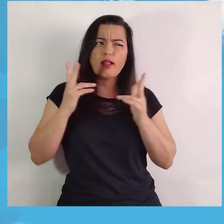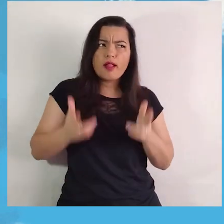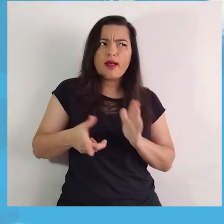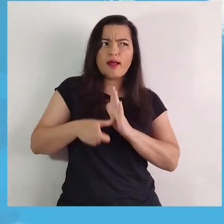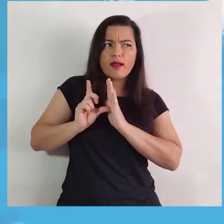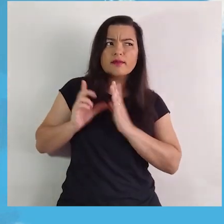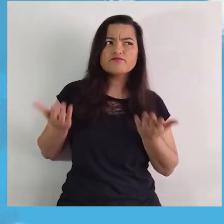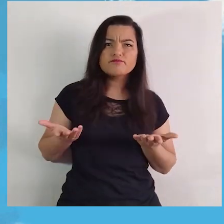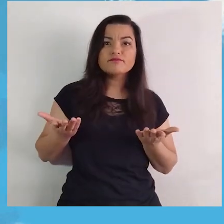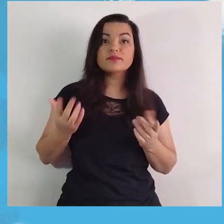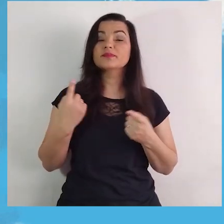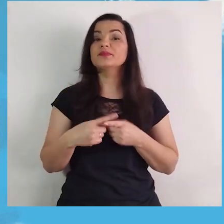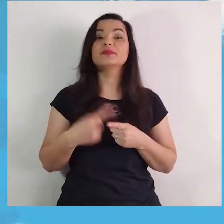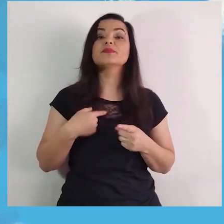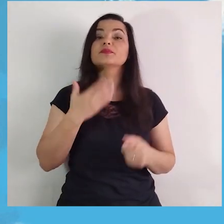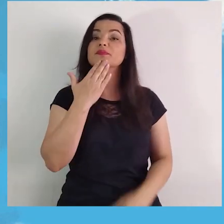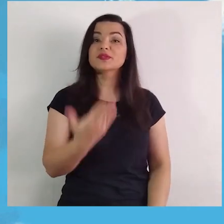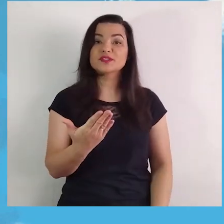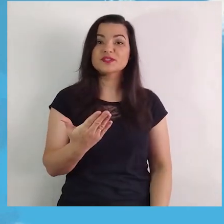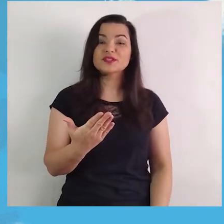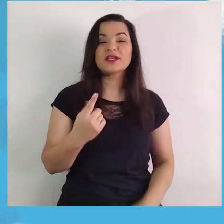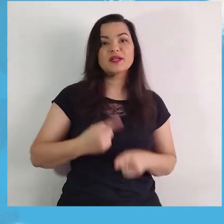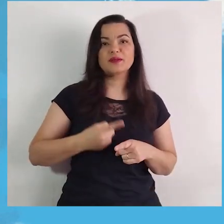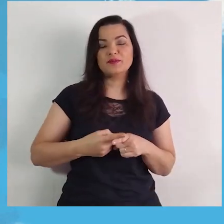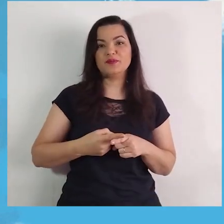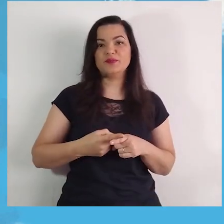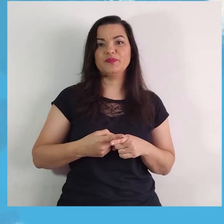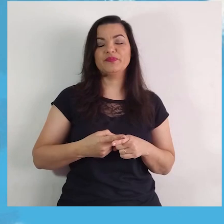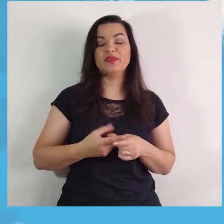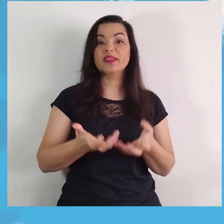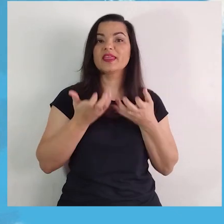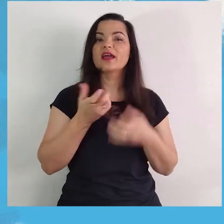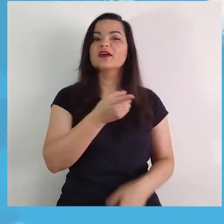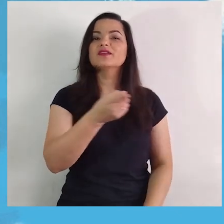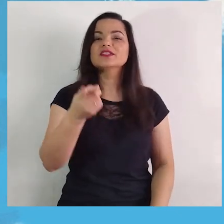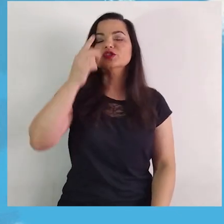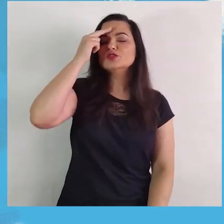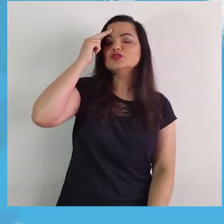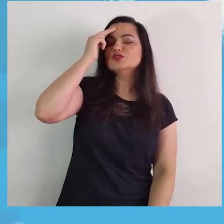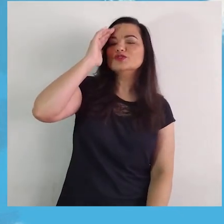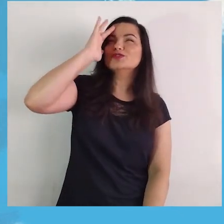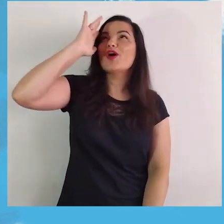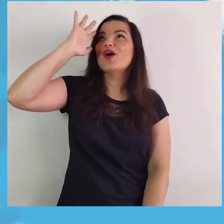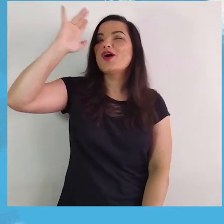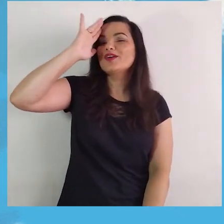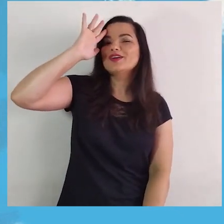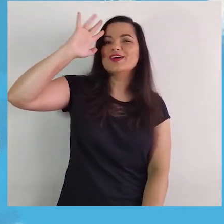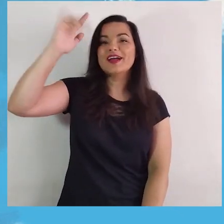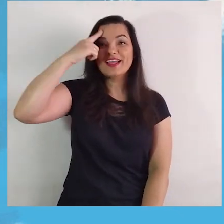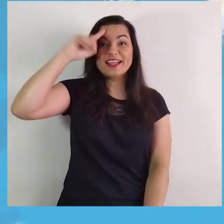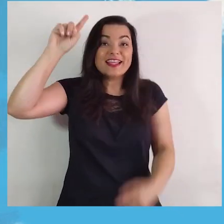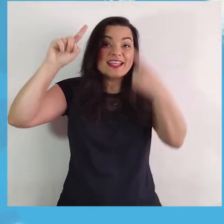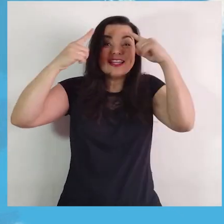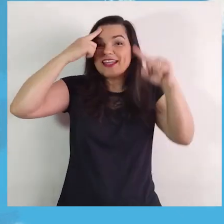mesmos. Bom, por que eu estou pedindo tudo isso? Porque eu quero que você sonhe, tenha